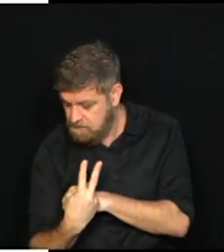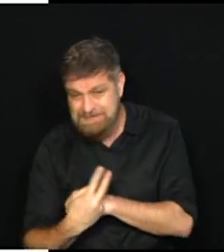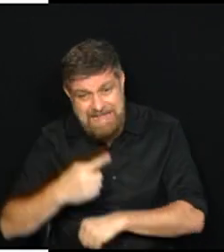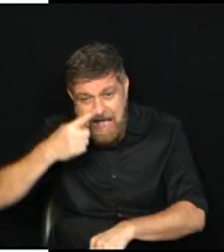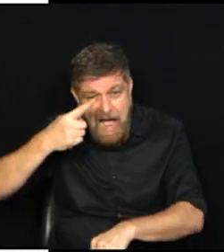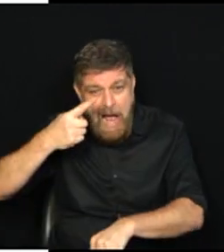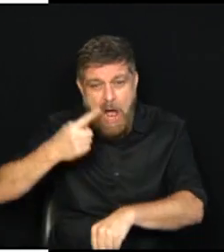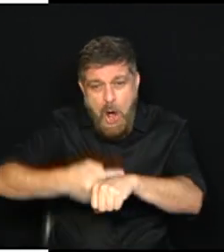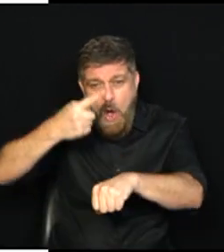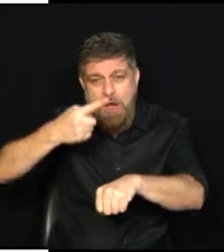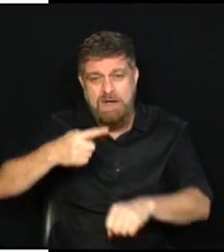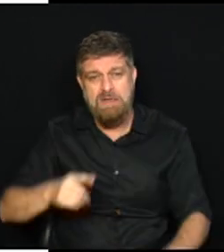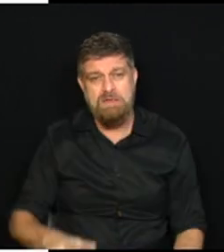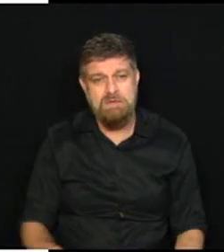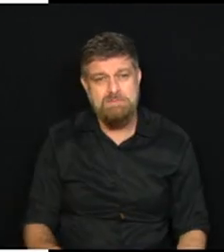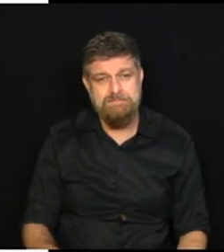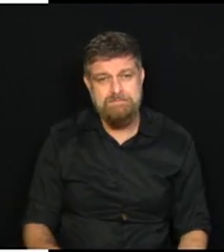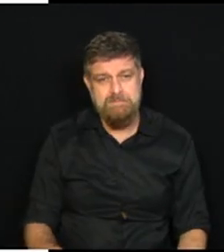momento da